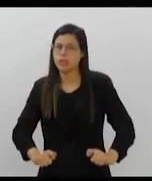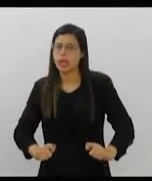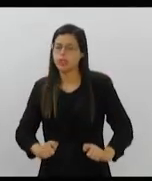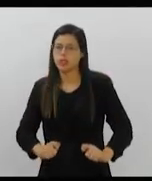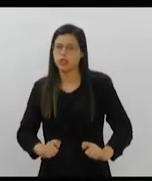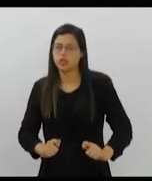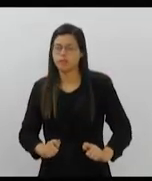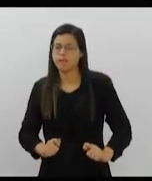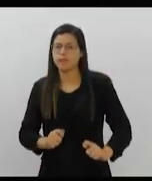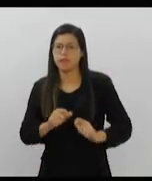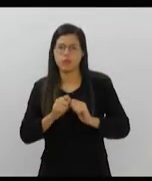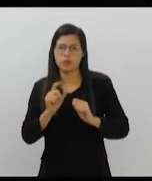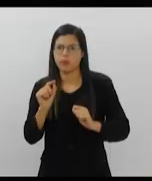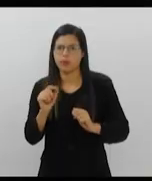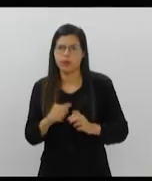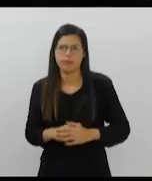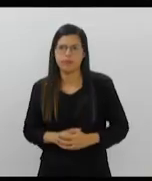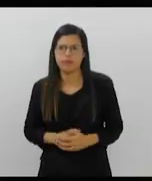implementar